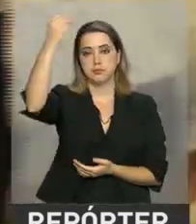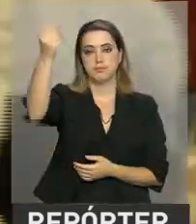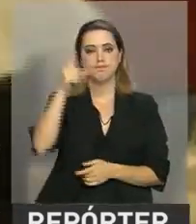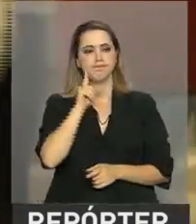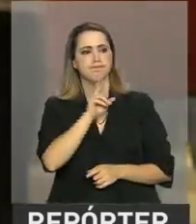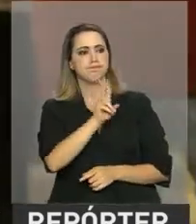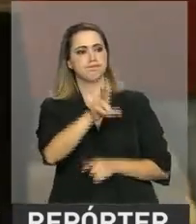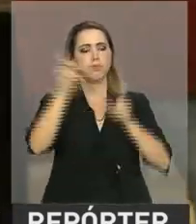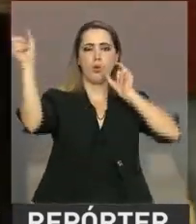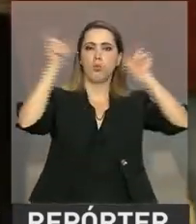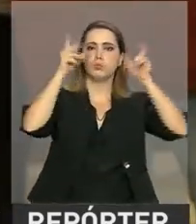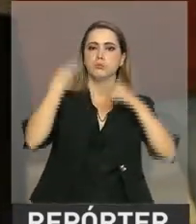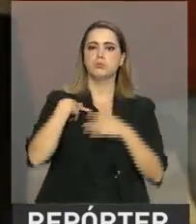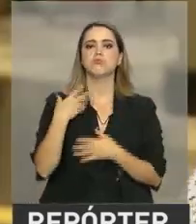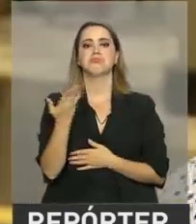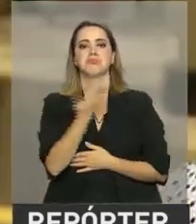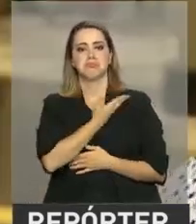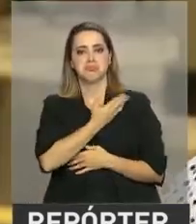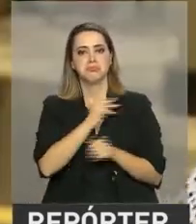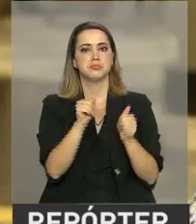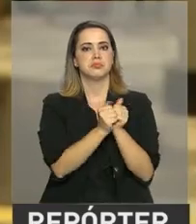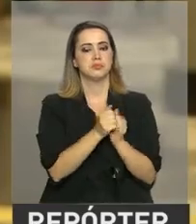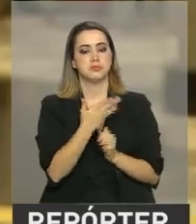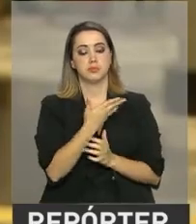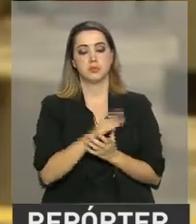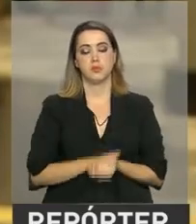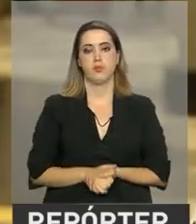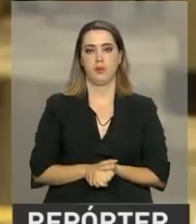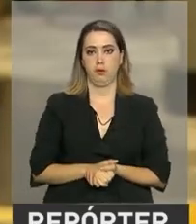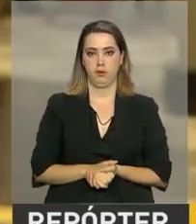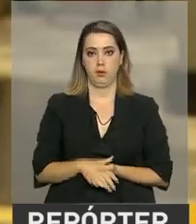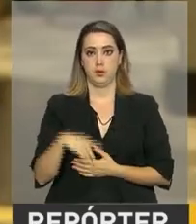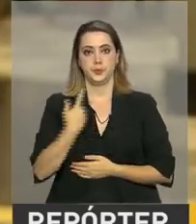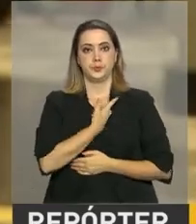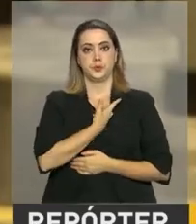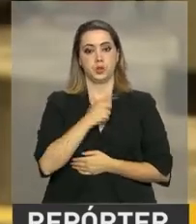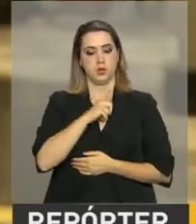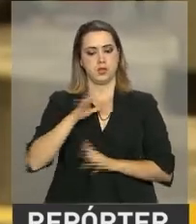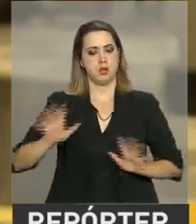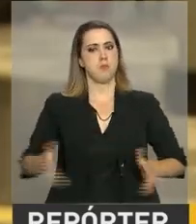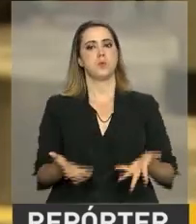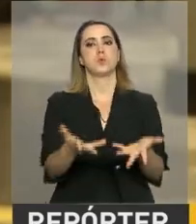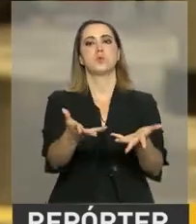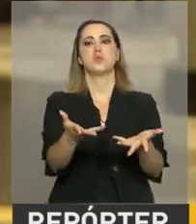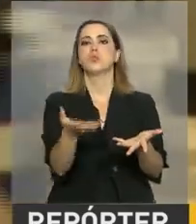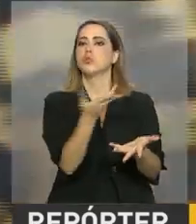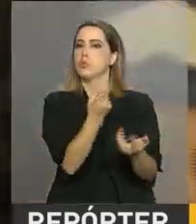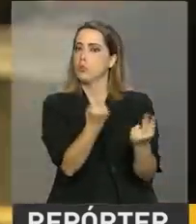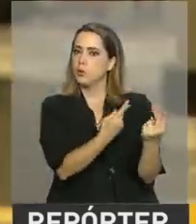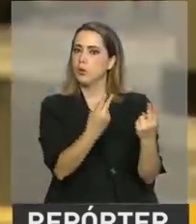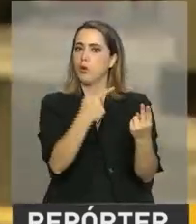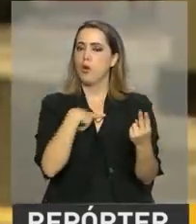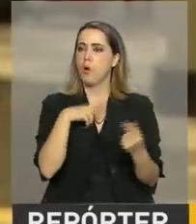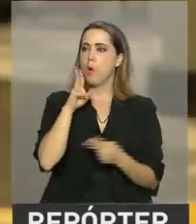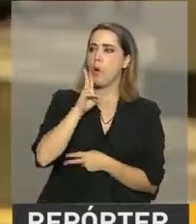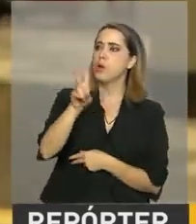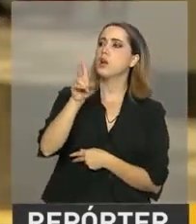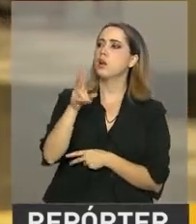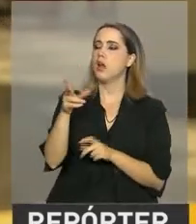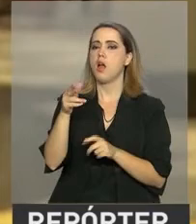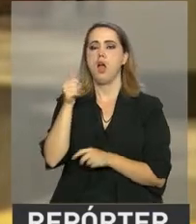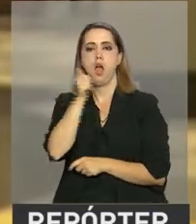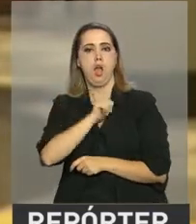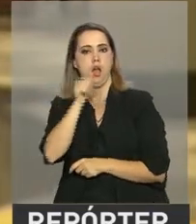a atenção dela e da amiga. A partir do momento que a gente tem um estímulo como esse, né, olha lá as meninas andando de camiseta,